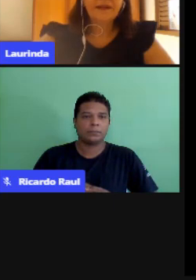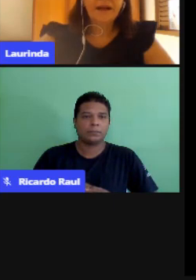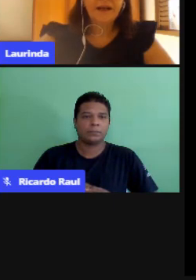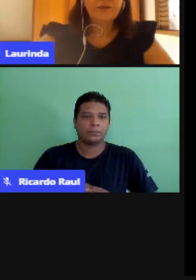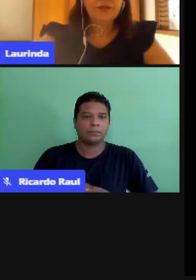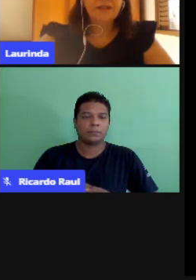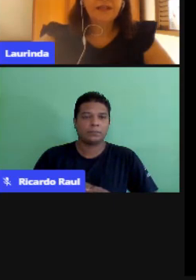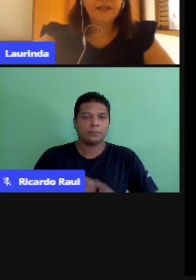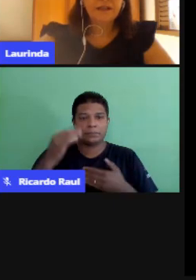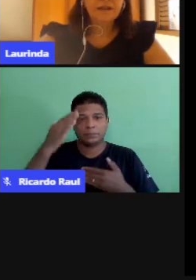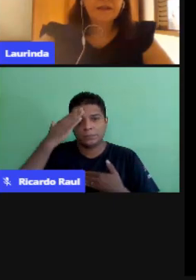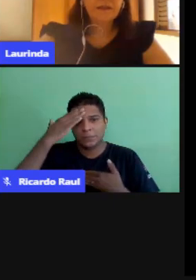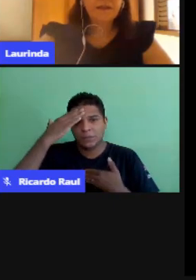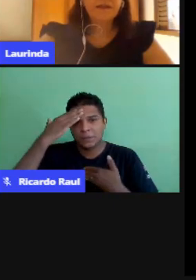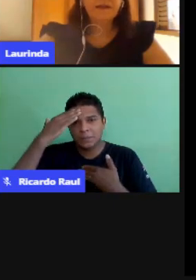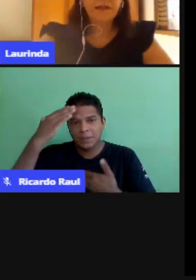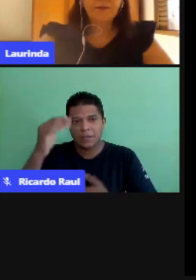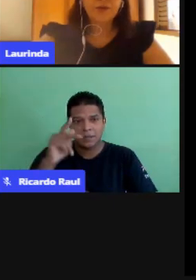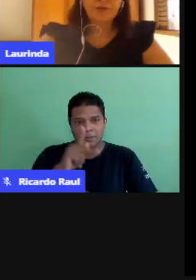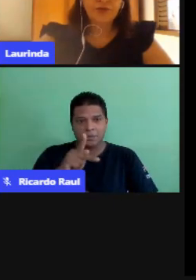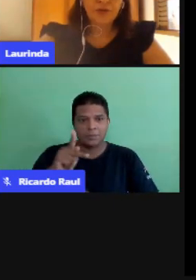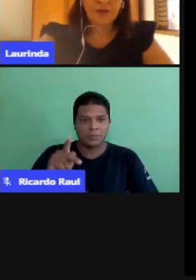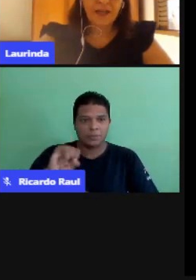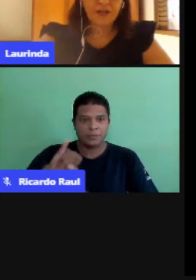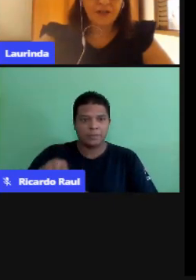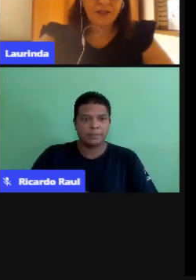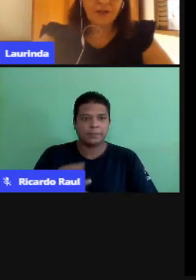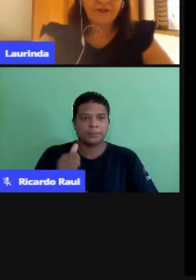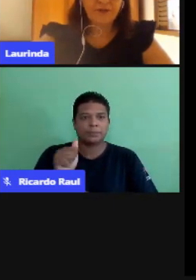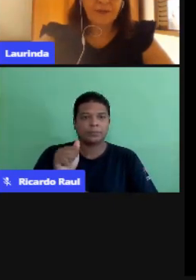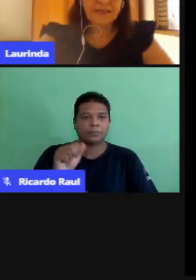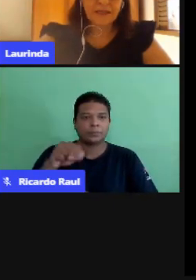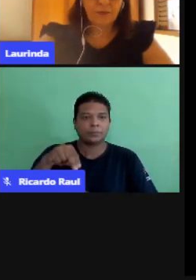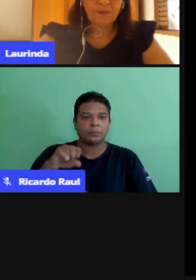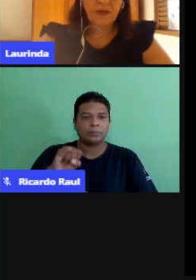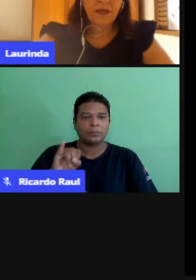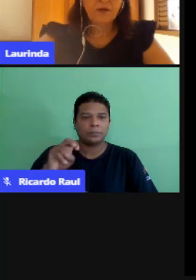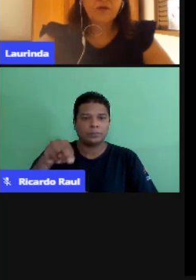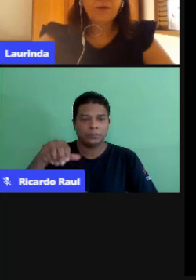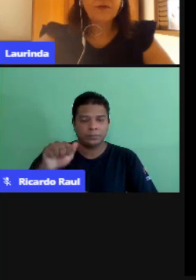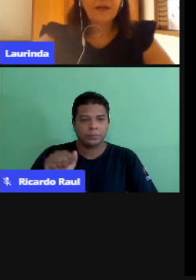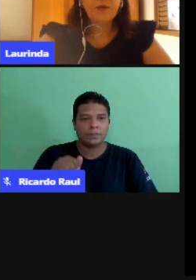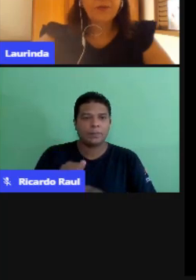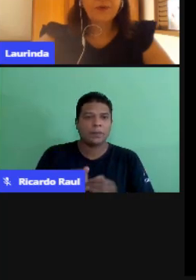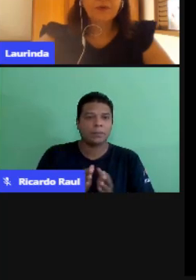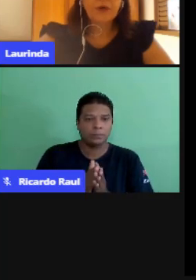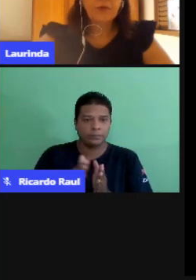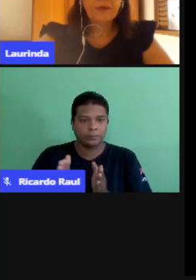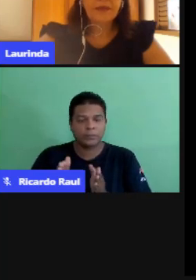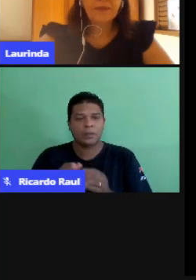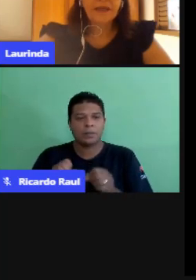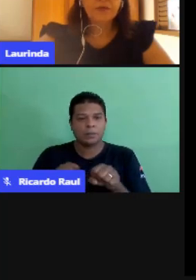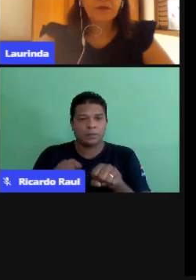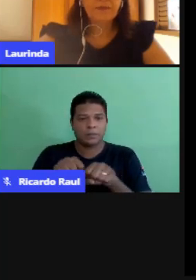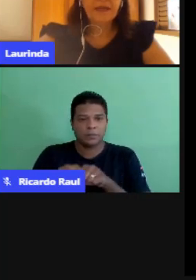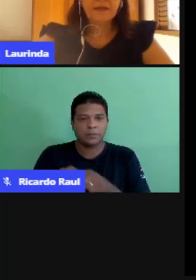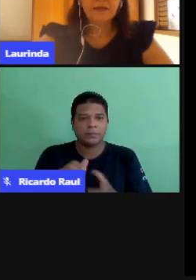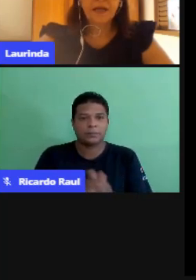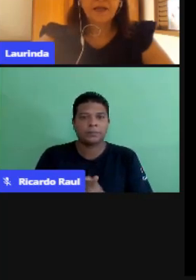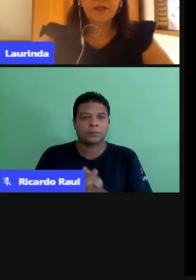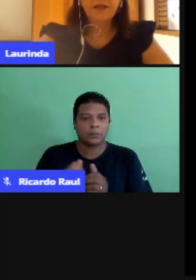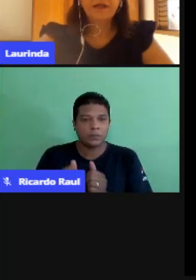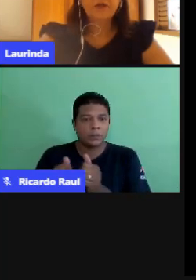Muito obrigado, Janaína, e daremos continuidade na nossa formação. Nós vamos falar um pouco do acompanhamento